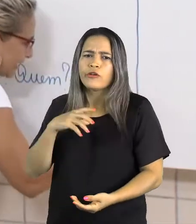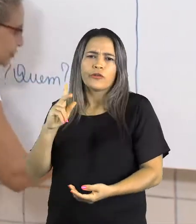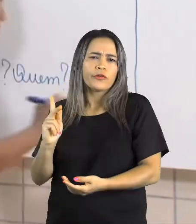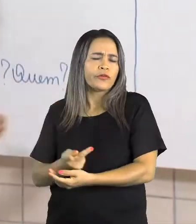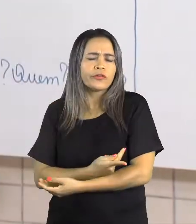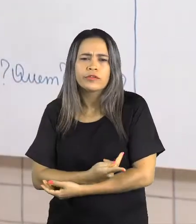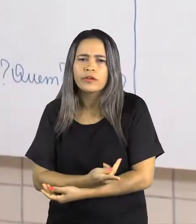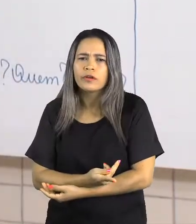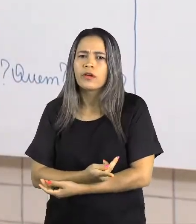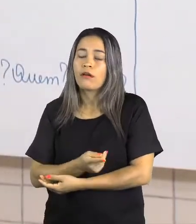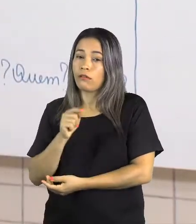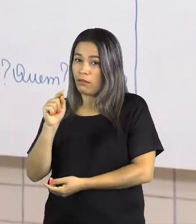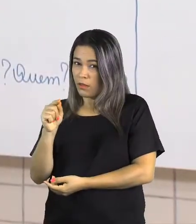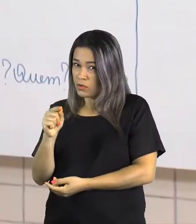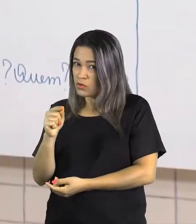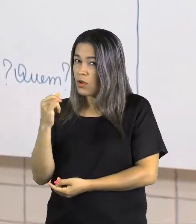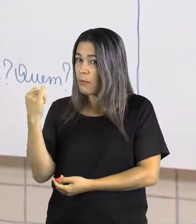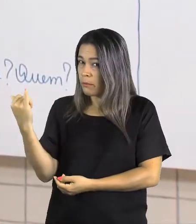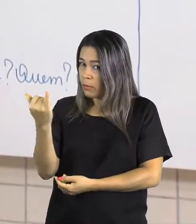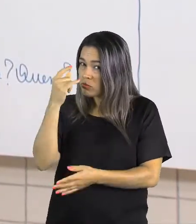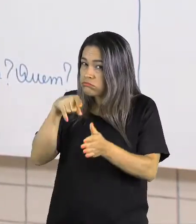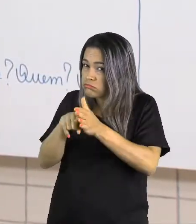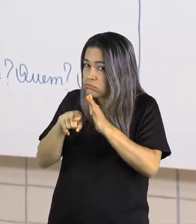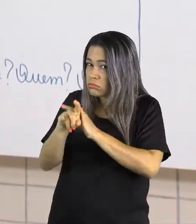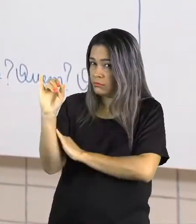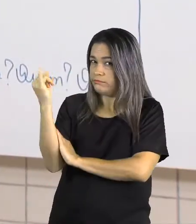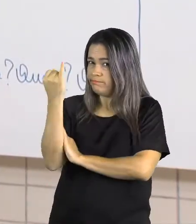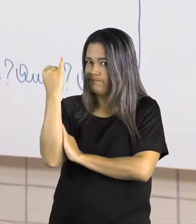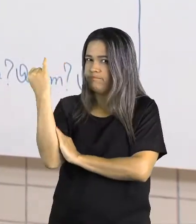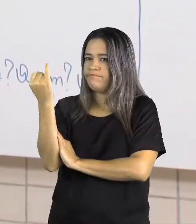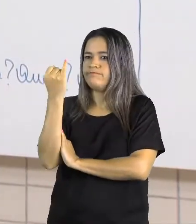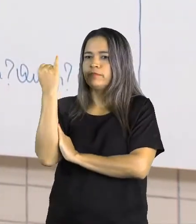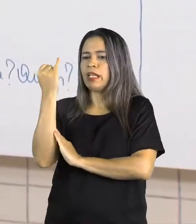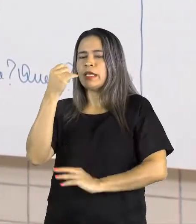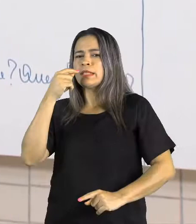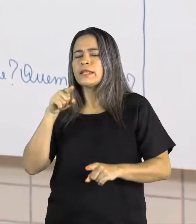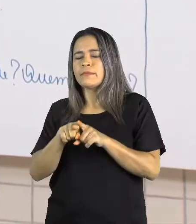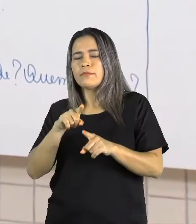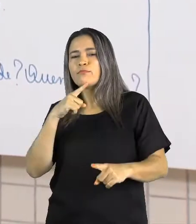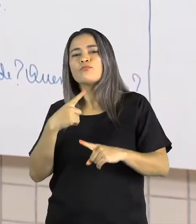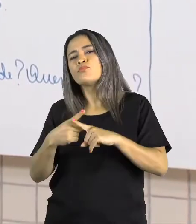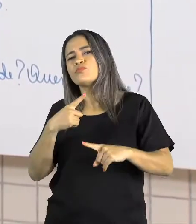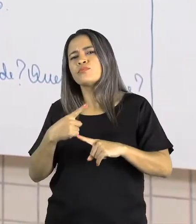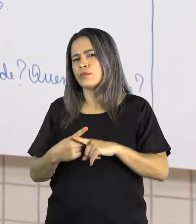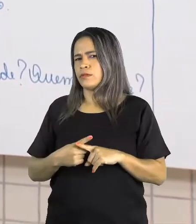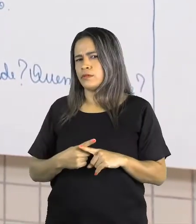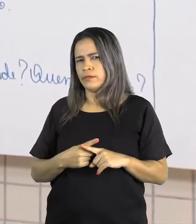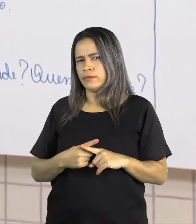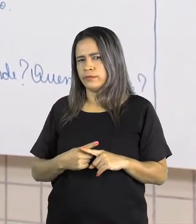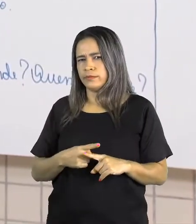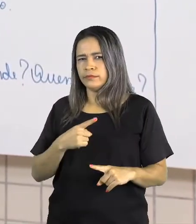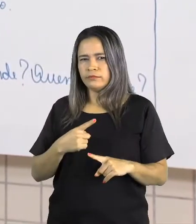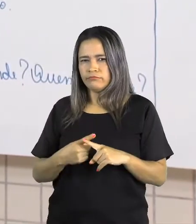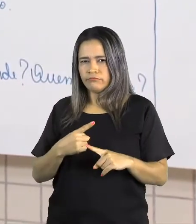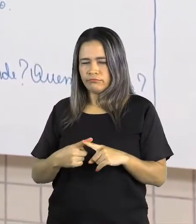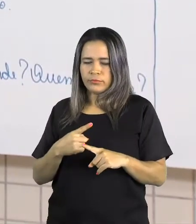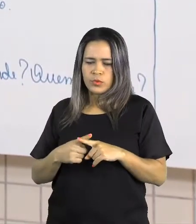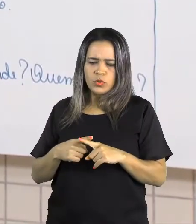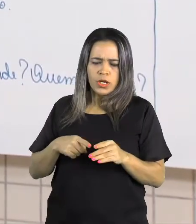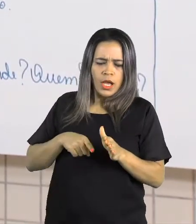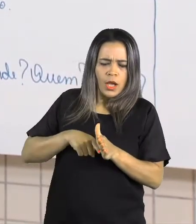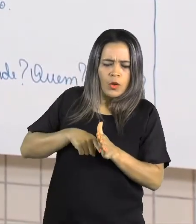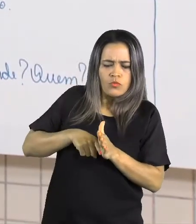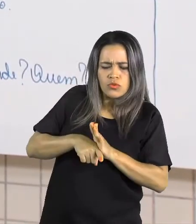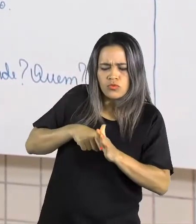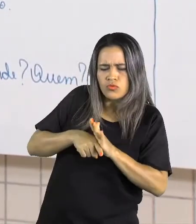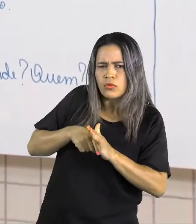são questões importantes. E por que eu fiz essa pesquisa?